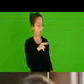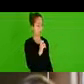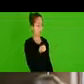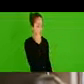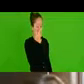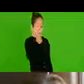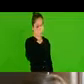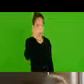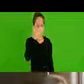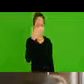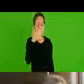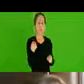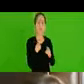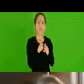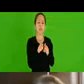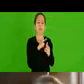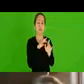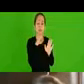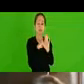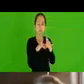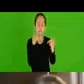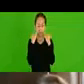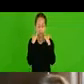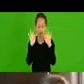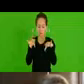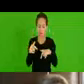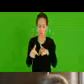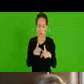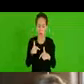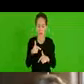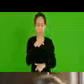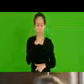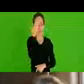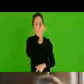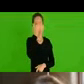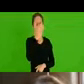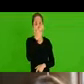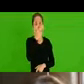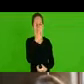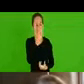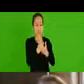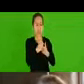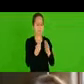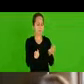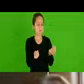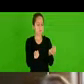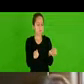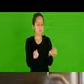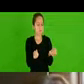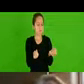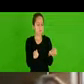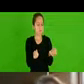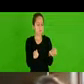sequer nas considerações finais do trabalho, então isso não é uma coerência interna, né? Que os conceitos não estão